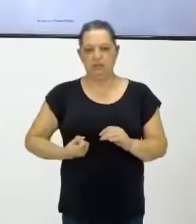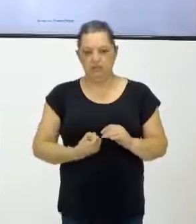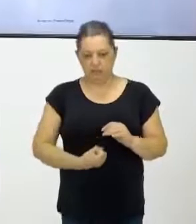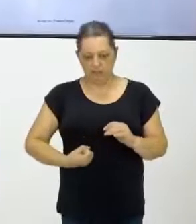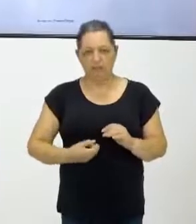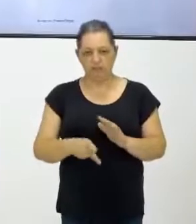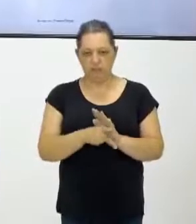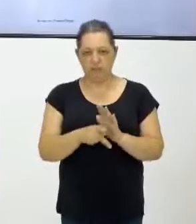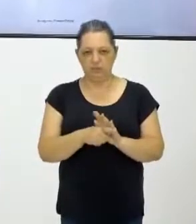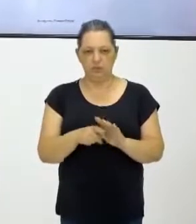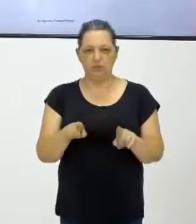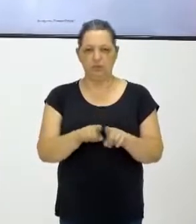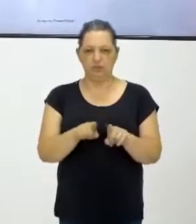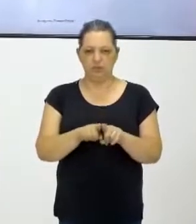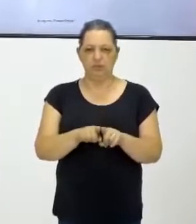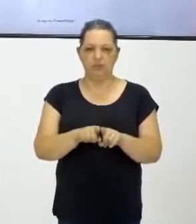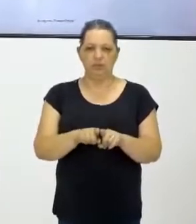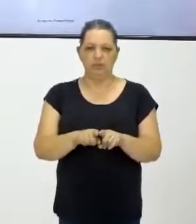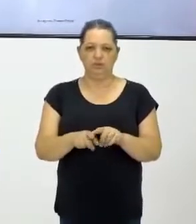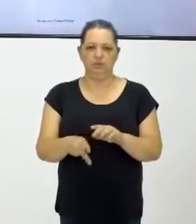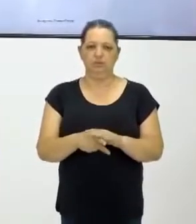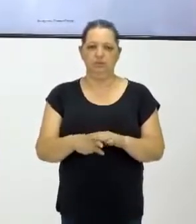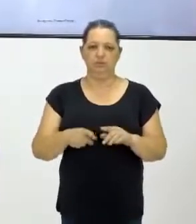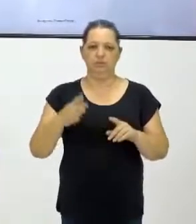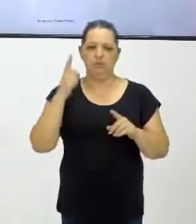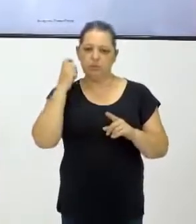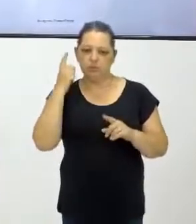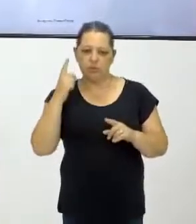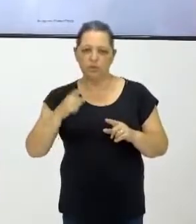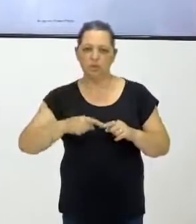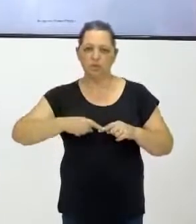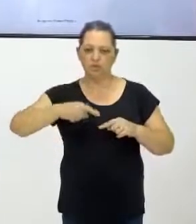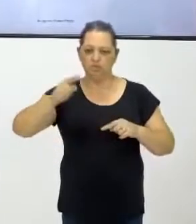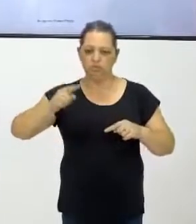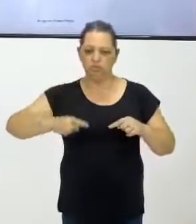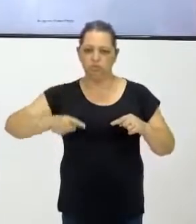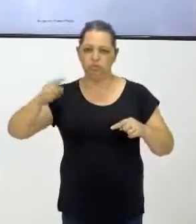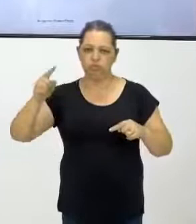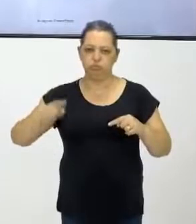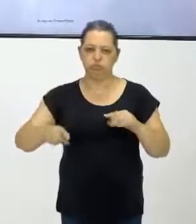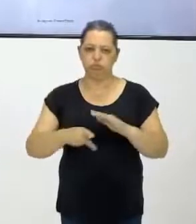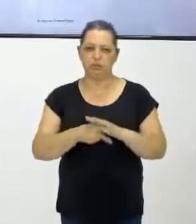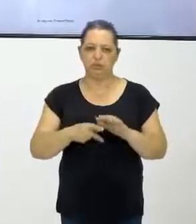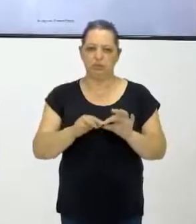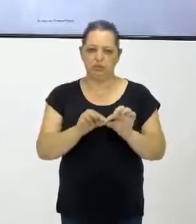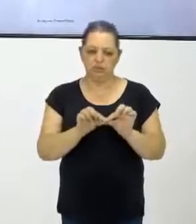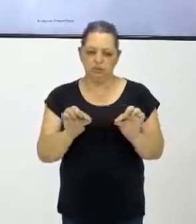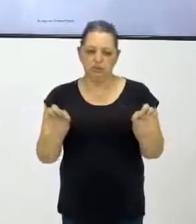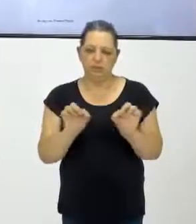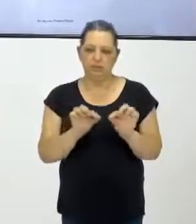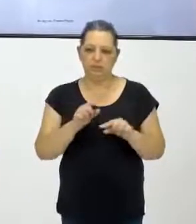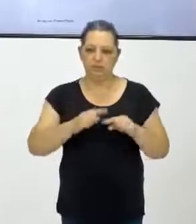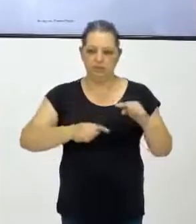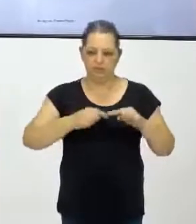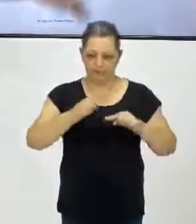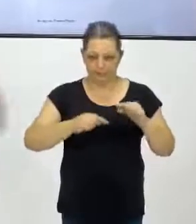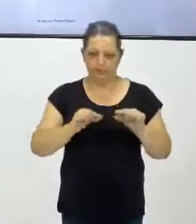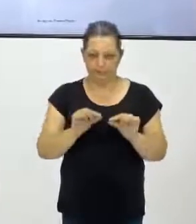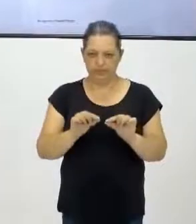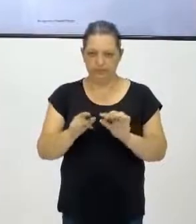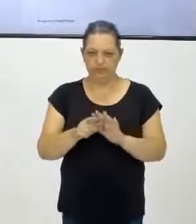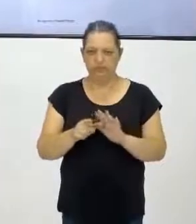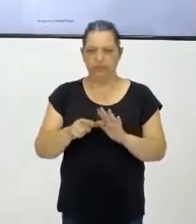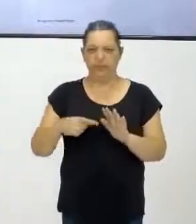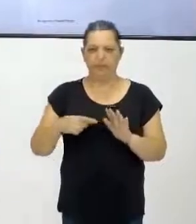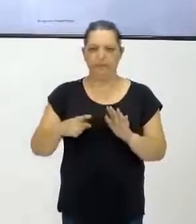também na questão da levitação acústica, tá? Então, para você fazer a levitação acústica de pequenos objetos, também está na faixa